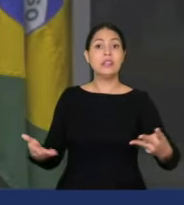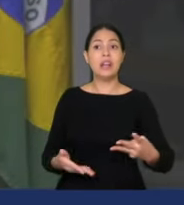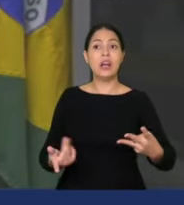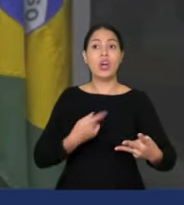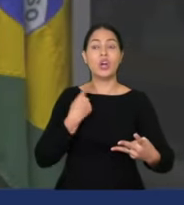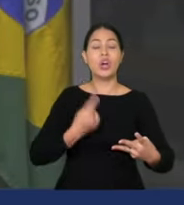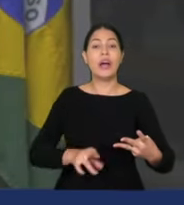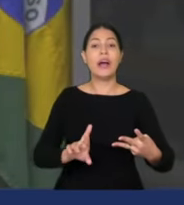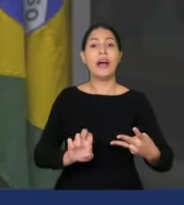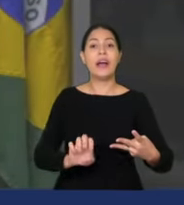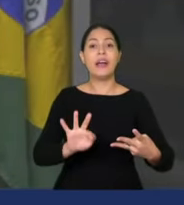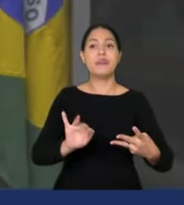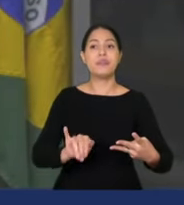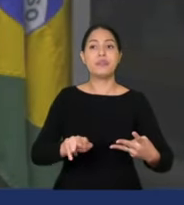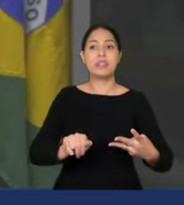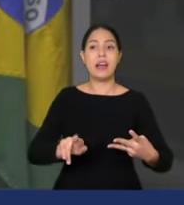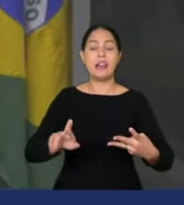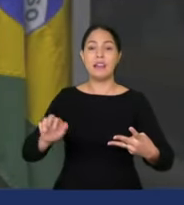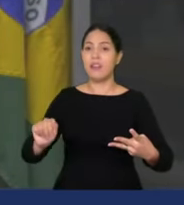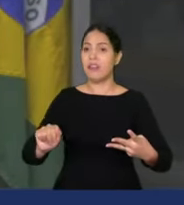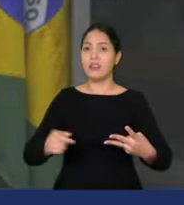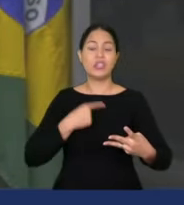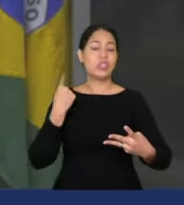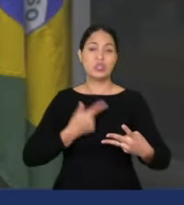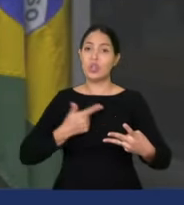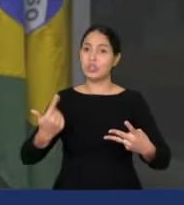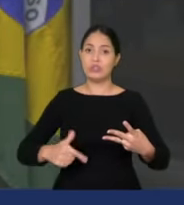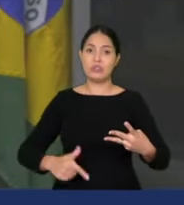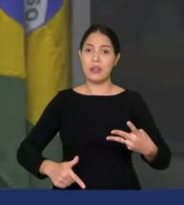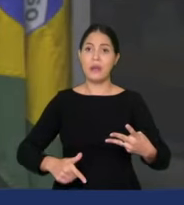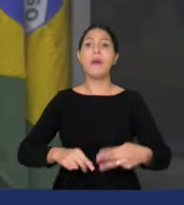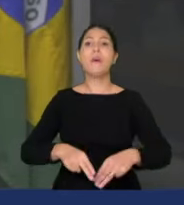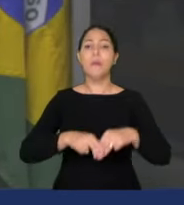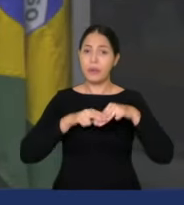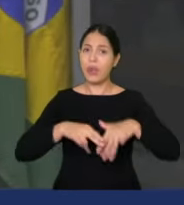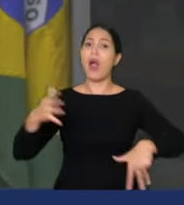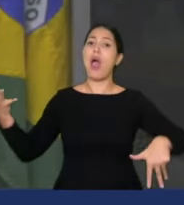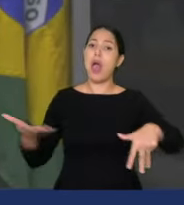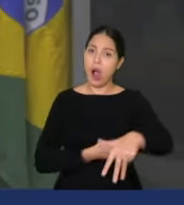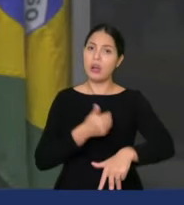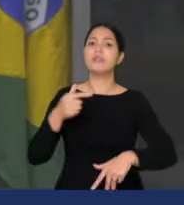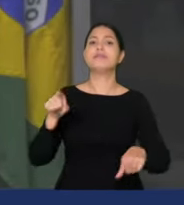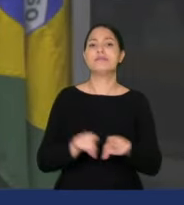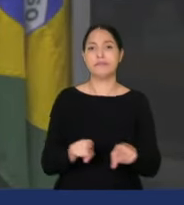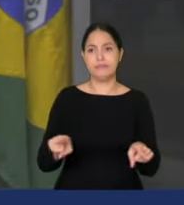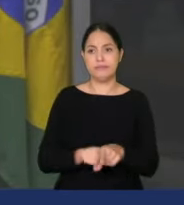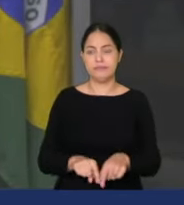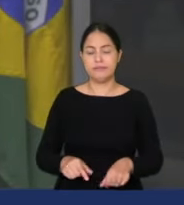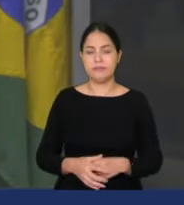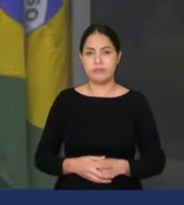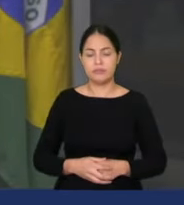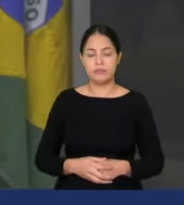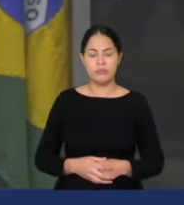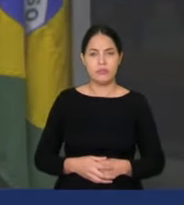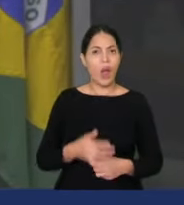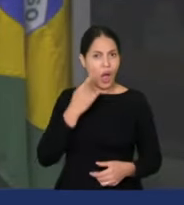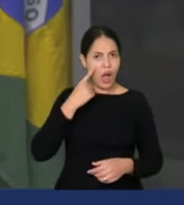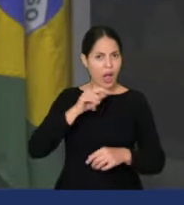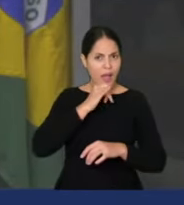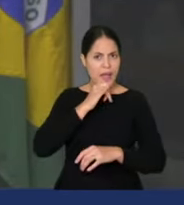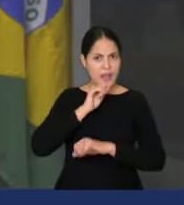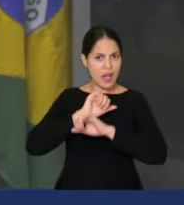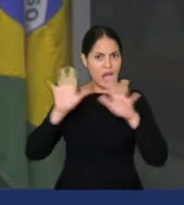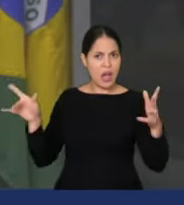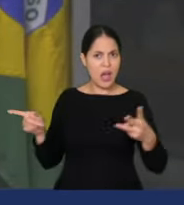refinarias, também não temos, porque elas também foram saqueadas. Ah, Abreu Lima, tanto cantada em verso e prosa, que era acordo